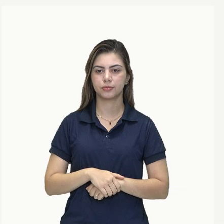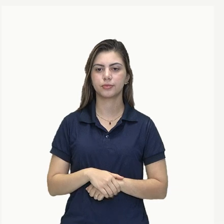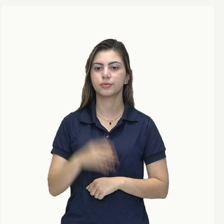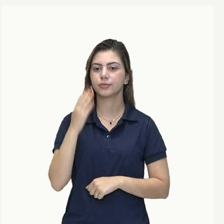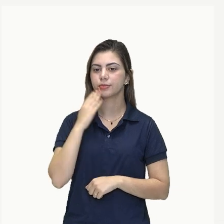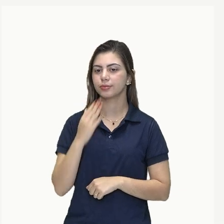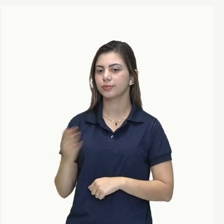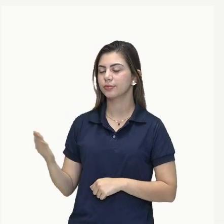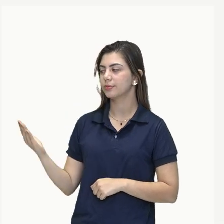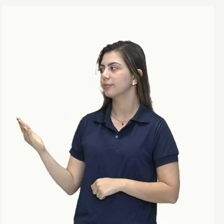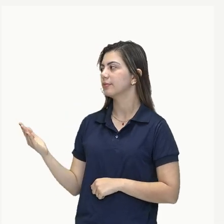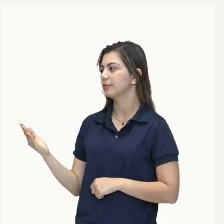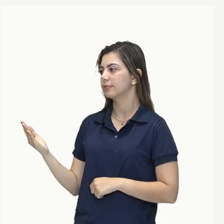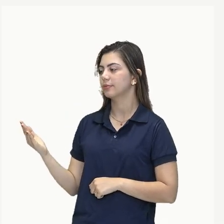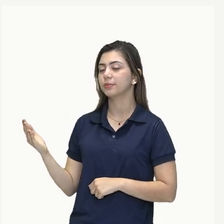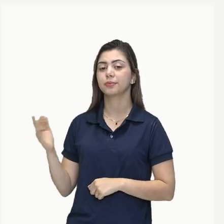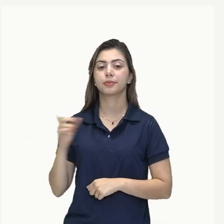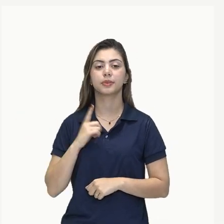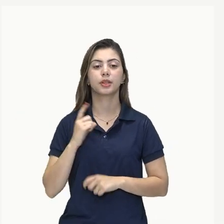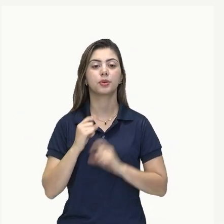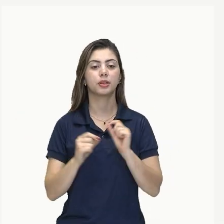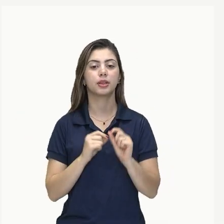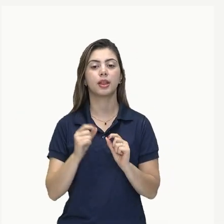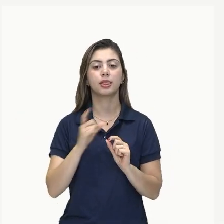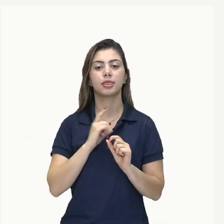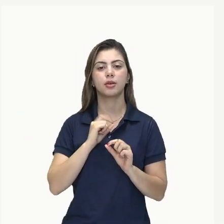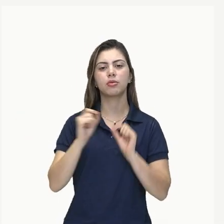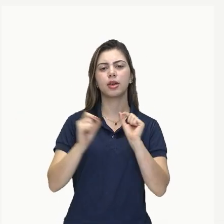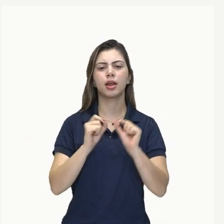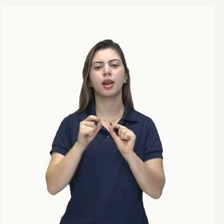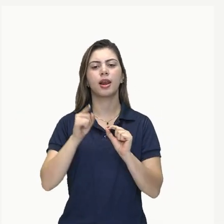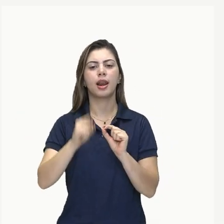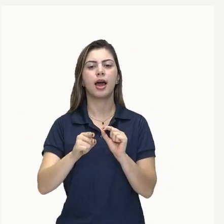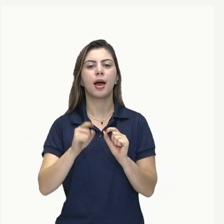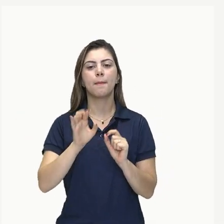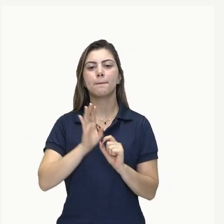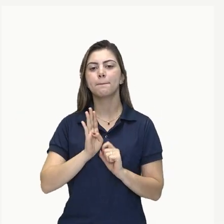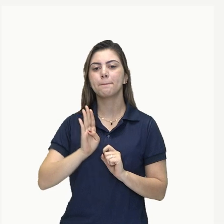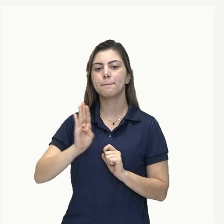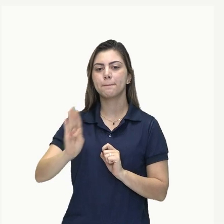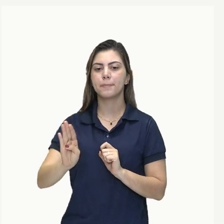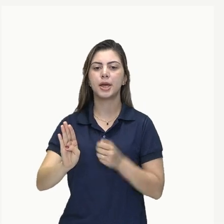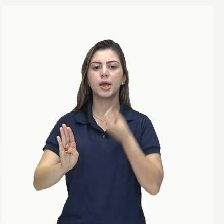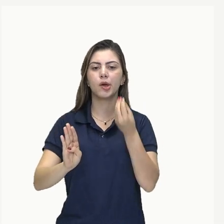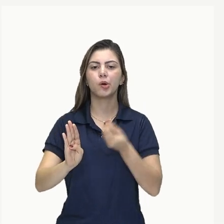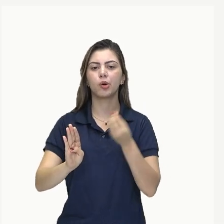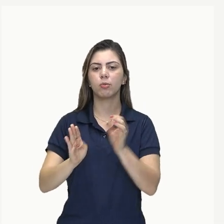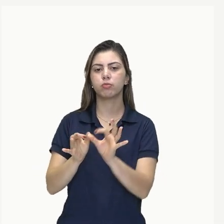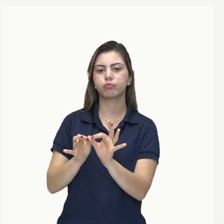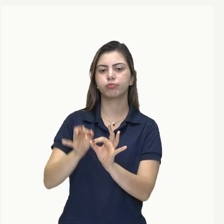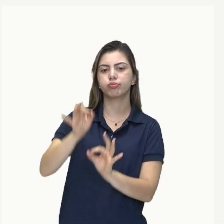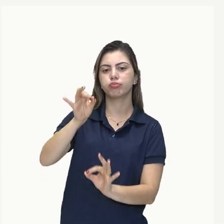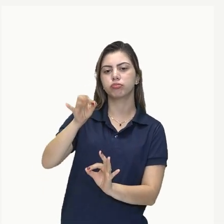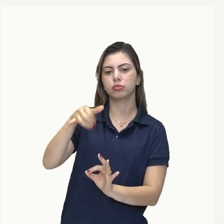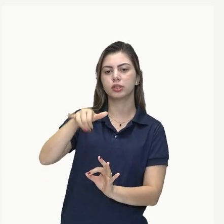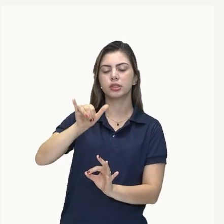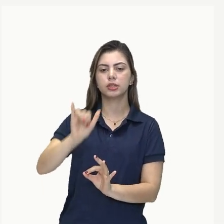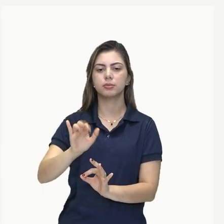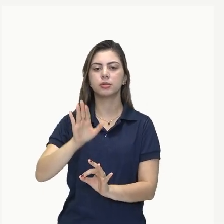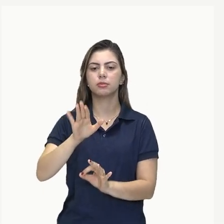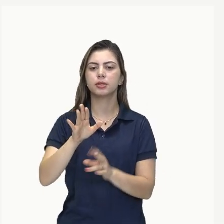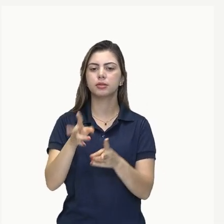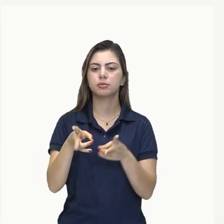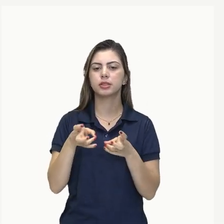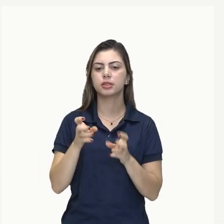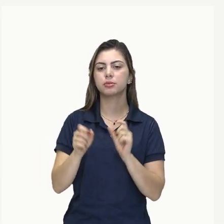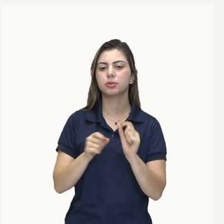cima do eixo Y, né? Só que o primeiro número que eu tenho que escrever é o x, né?